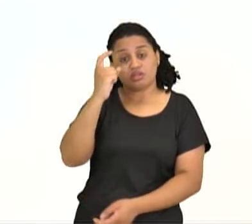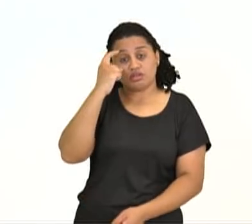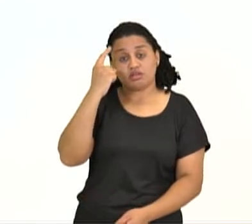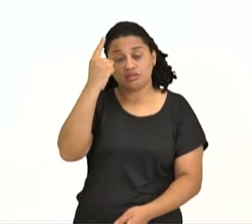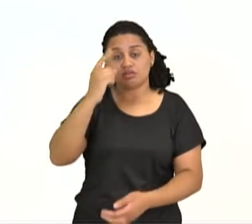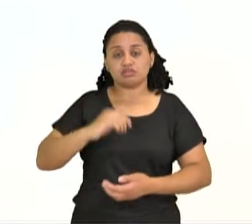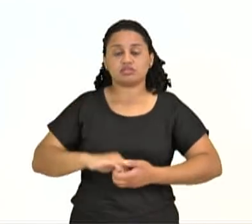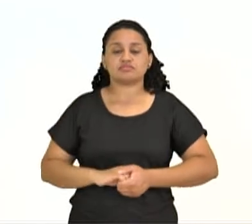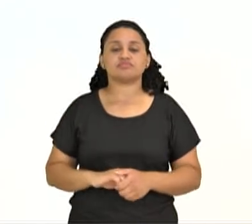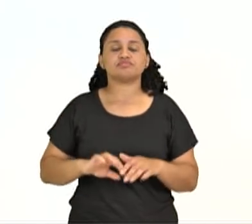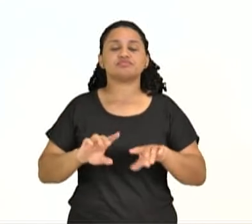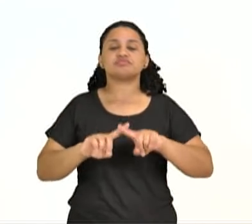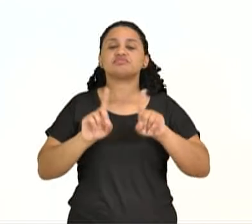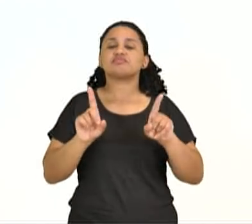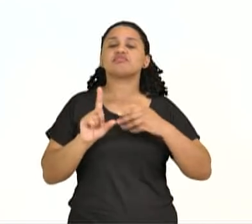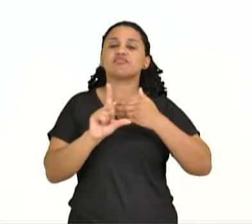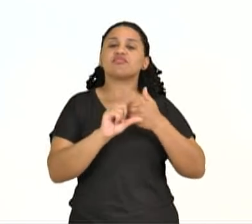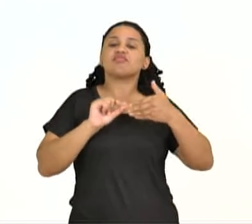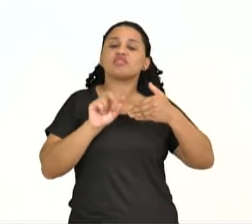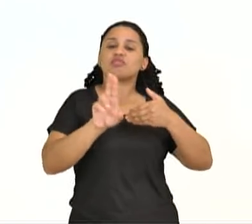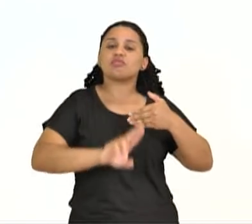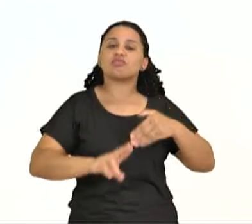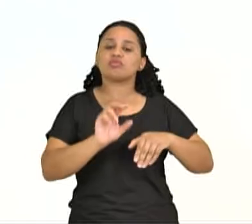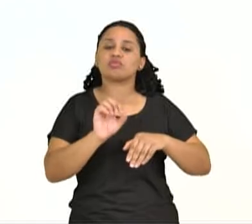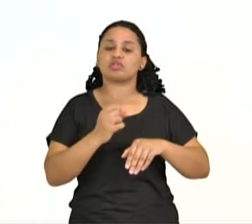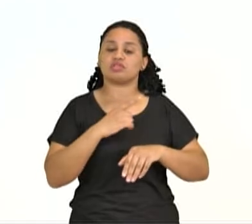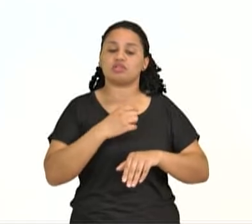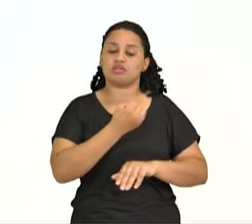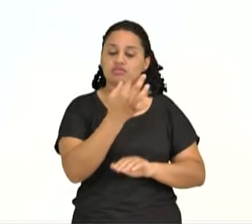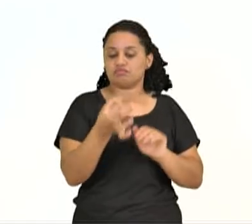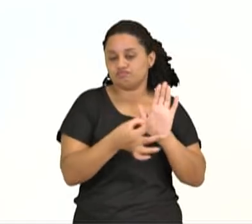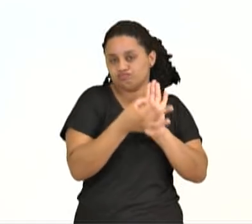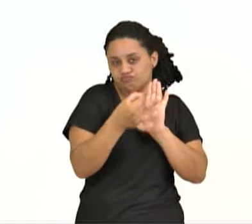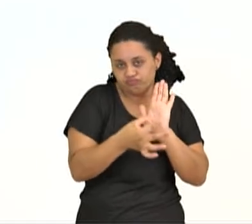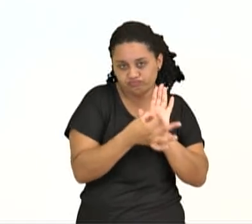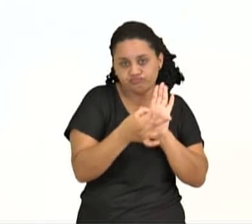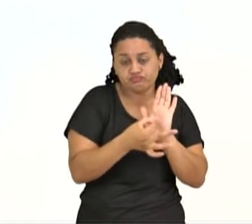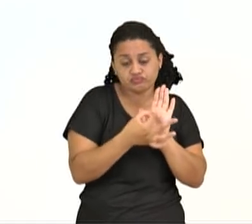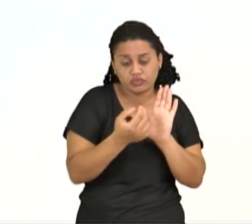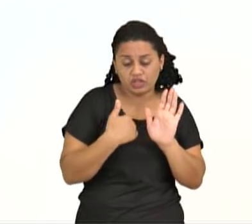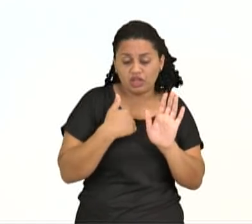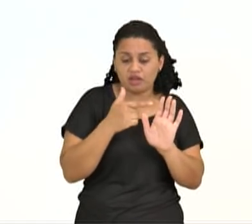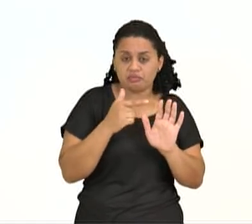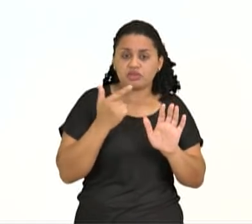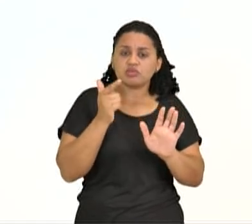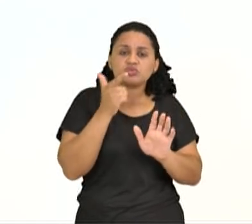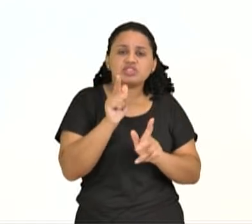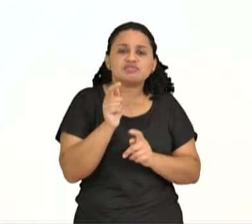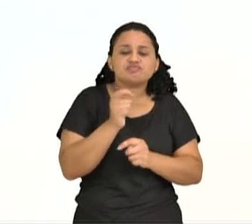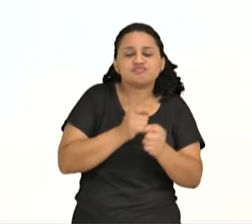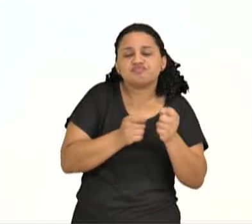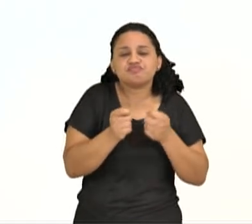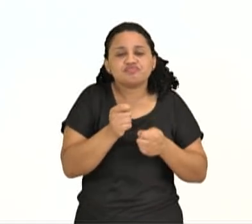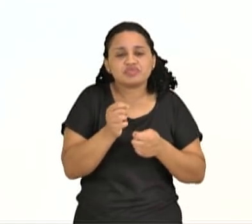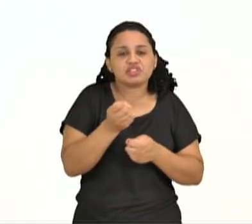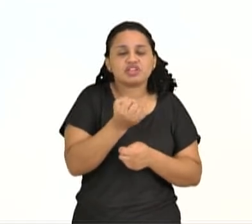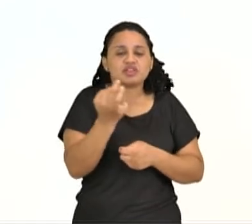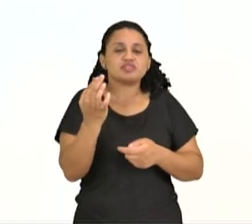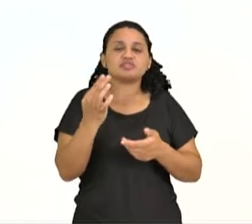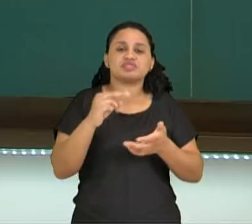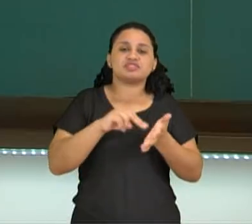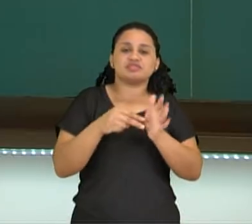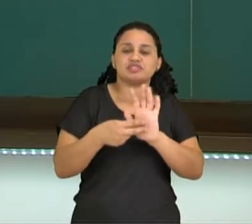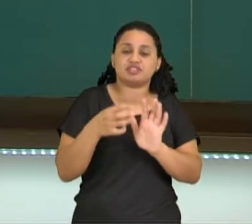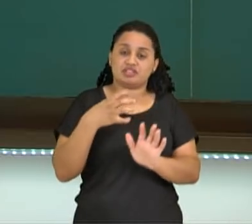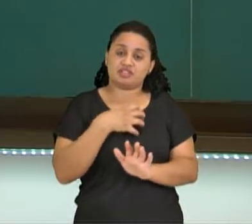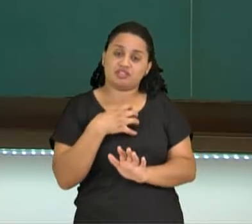se utiliza de argumentos para sustentar, refutar ou negociar diferentes sentidos sobre